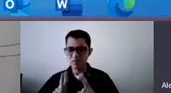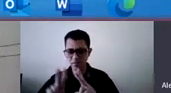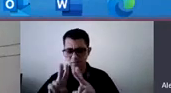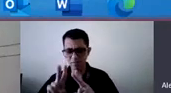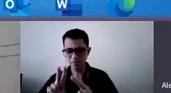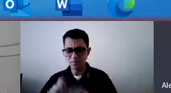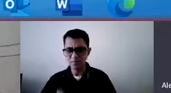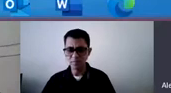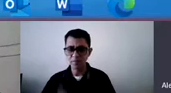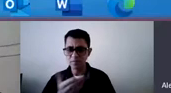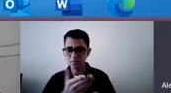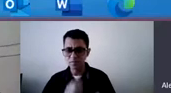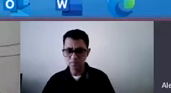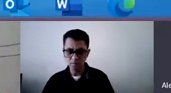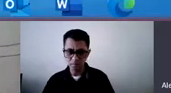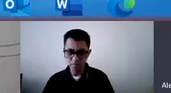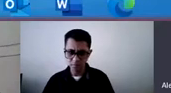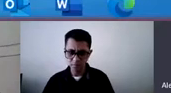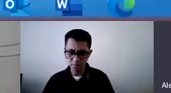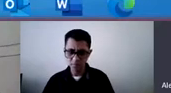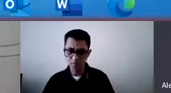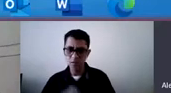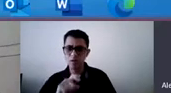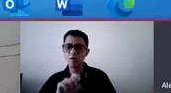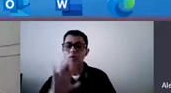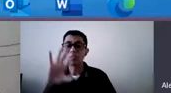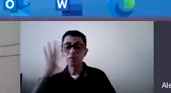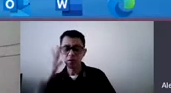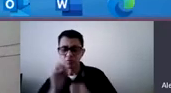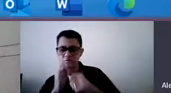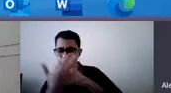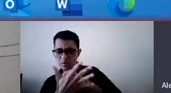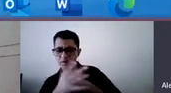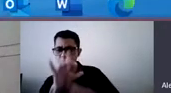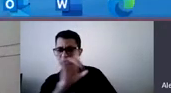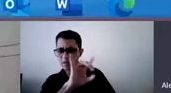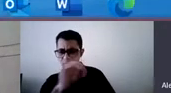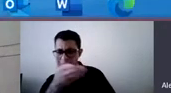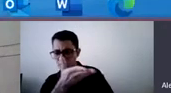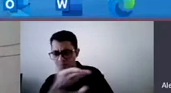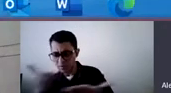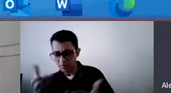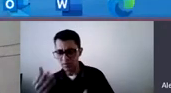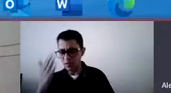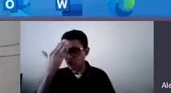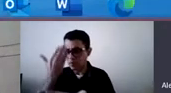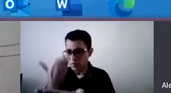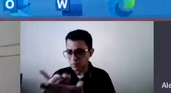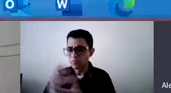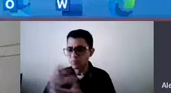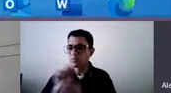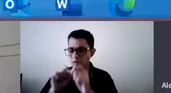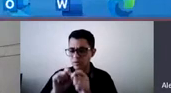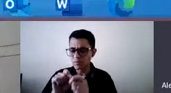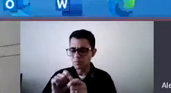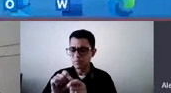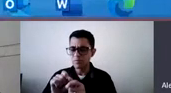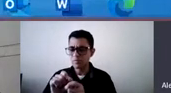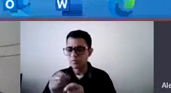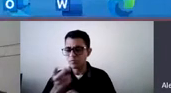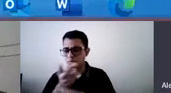concreto hoje do que essa situação de pandemia que aconteceu com a gente. E cada um de vocês, acredito, que teve que se inspirar ou